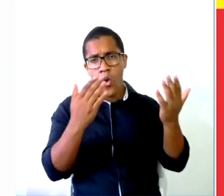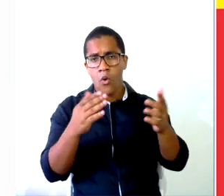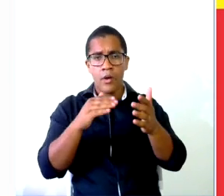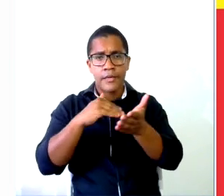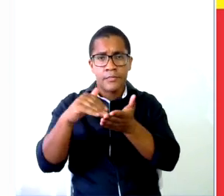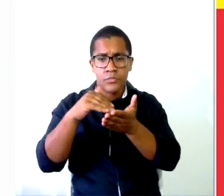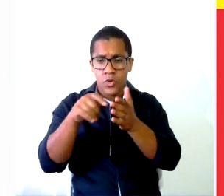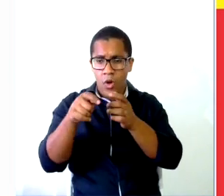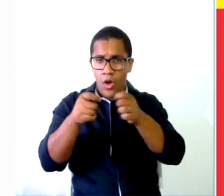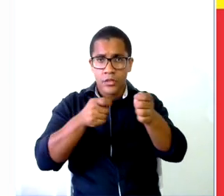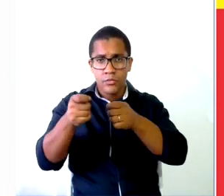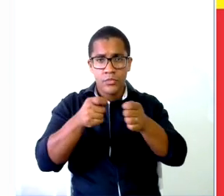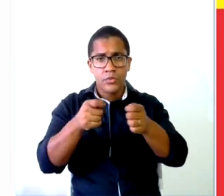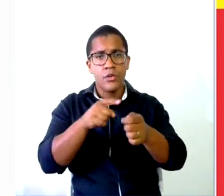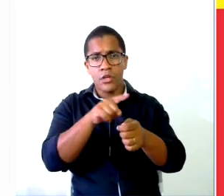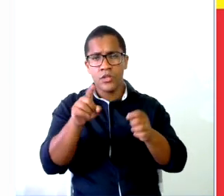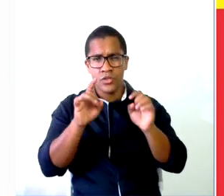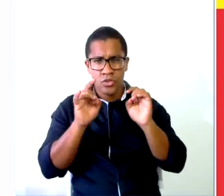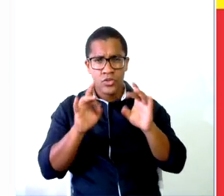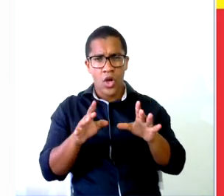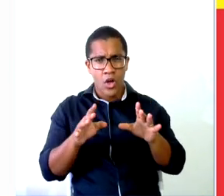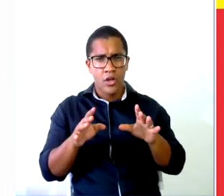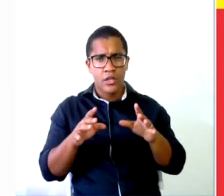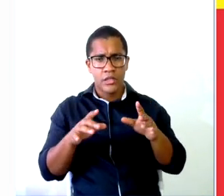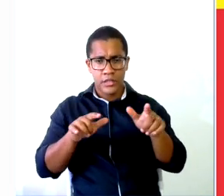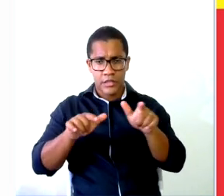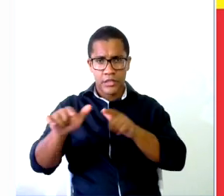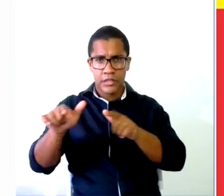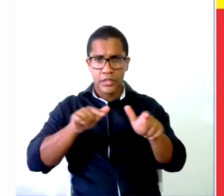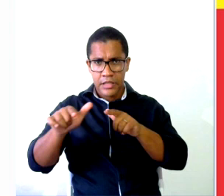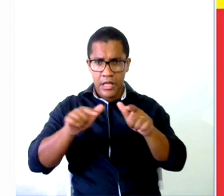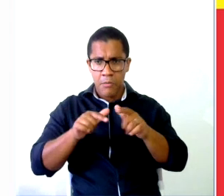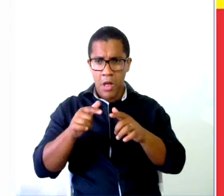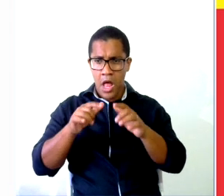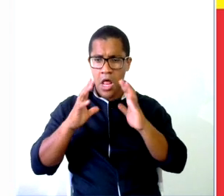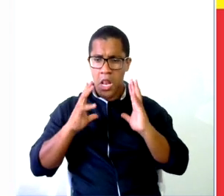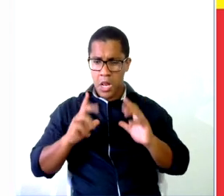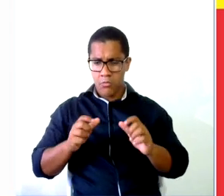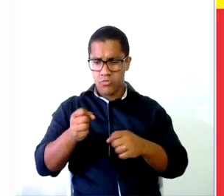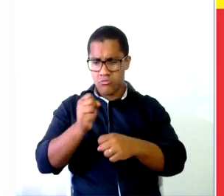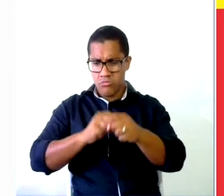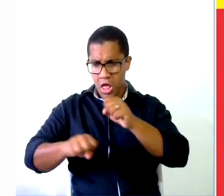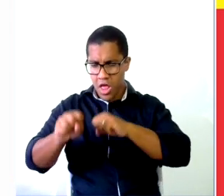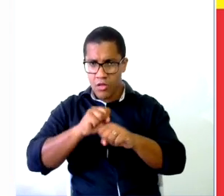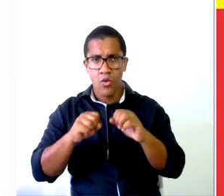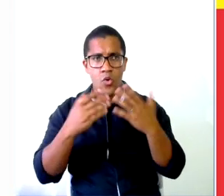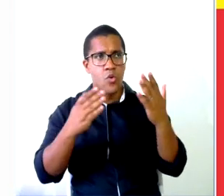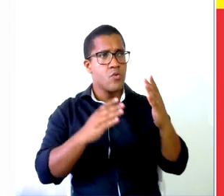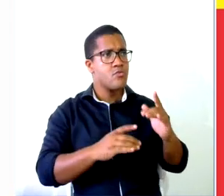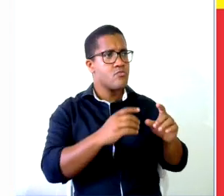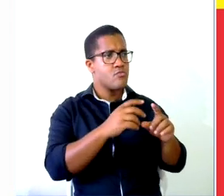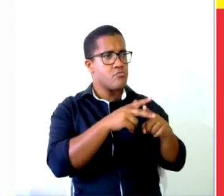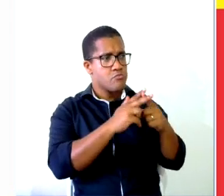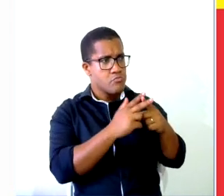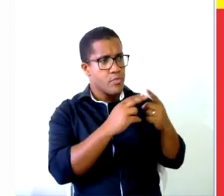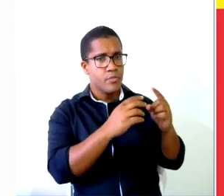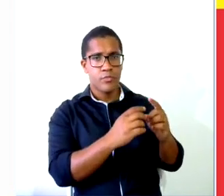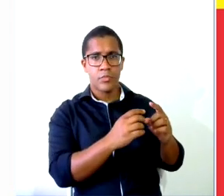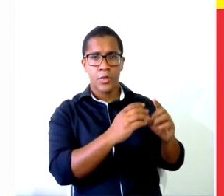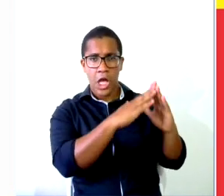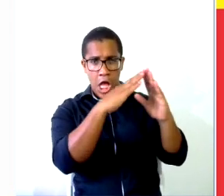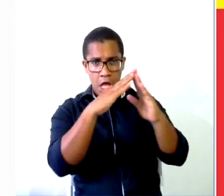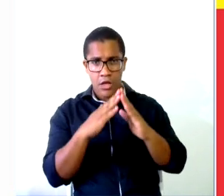nas tarefas da administração. Então ele não ficava só restrito a trabalho de limpeza, manutenção de